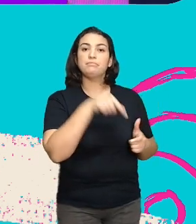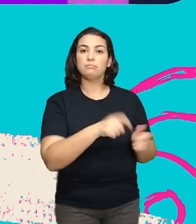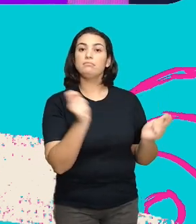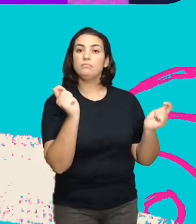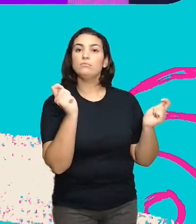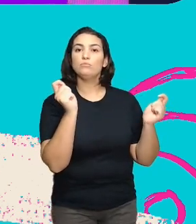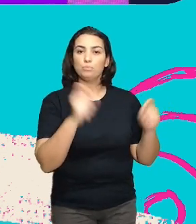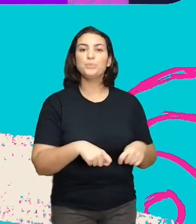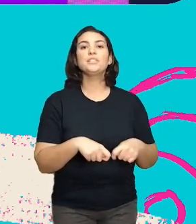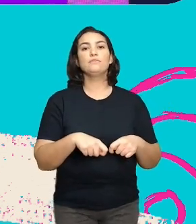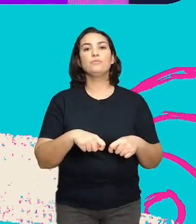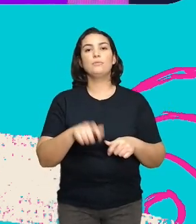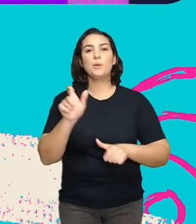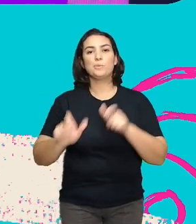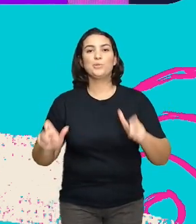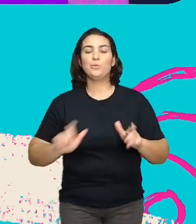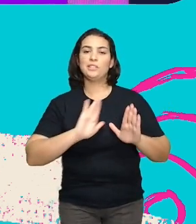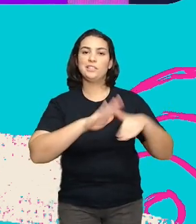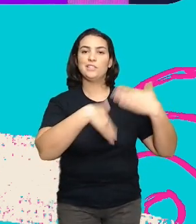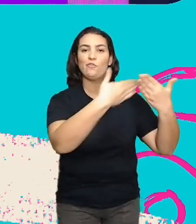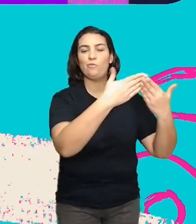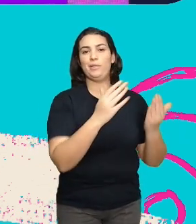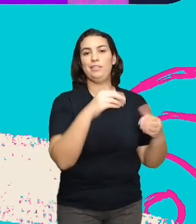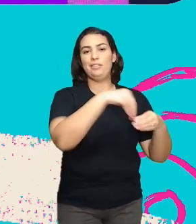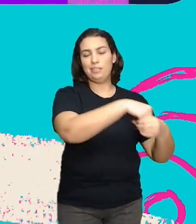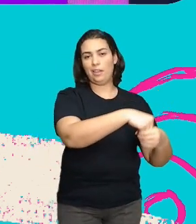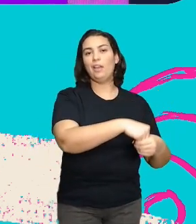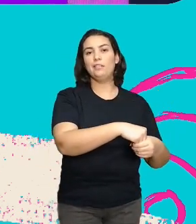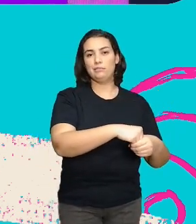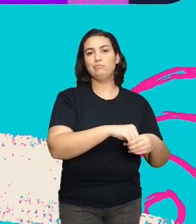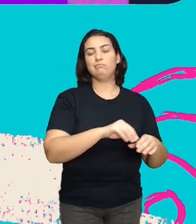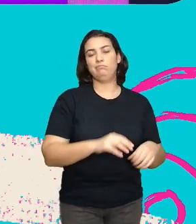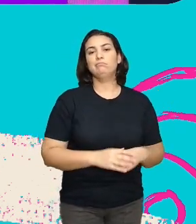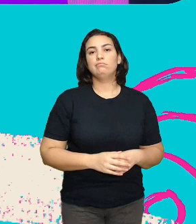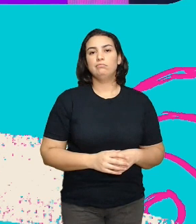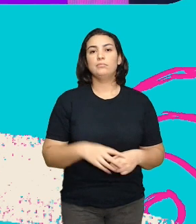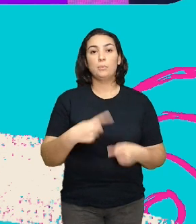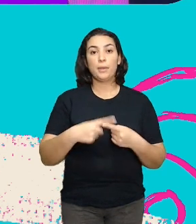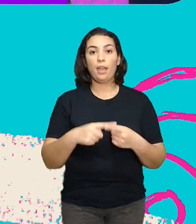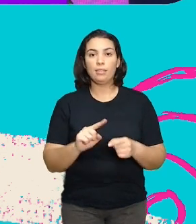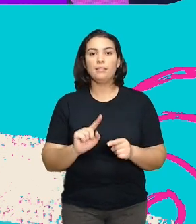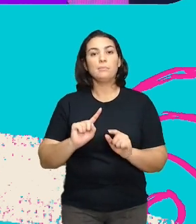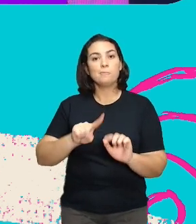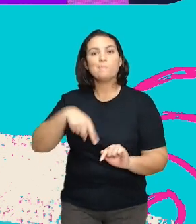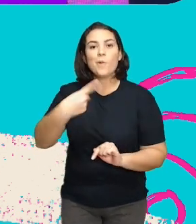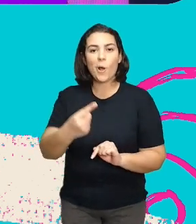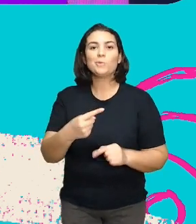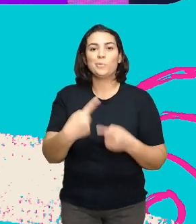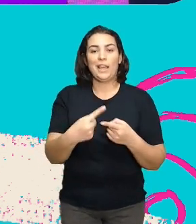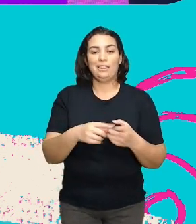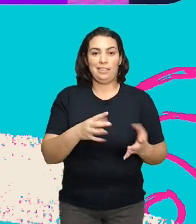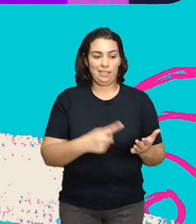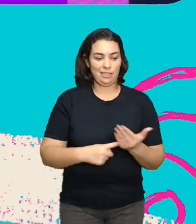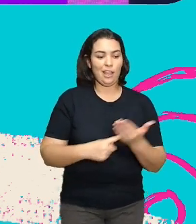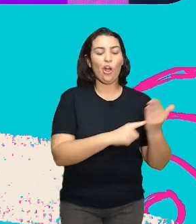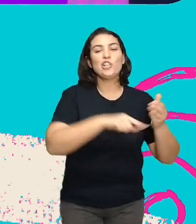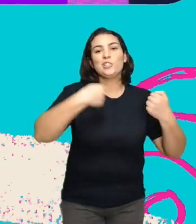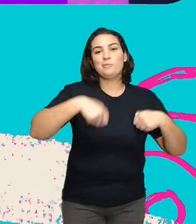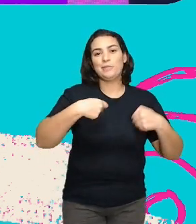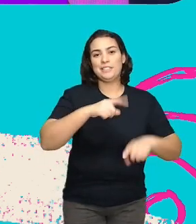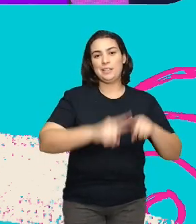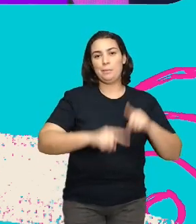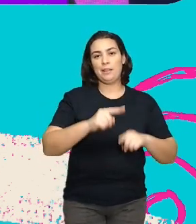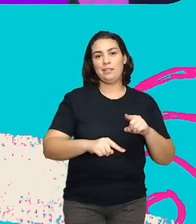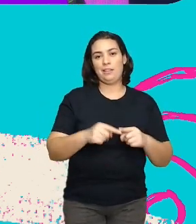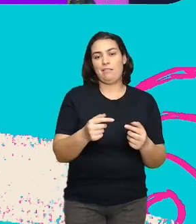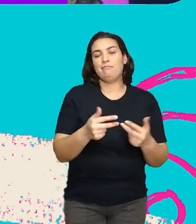esse desenvolvimento, né, que posteriormente a tecnologia exige, né? E também são espaços